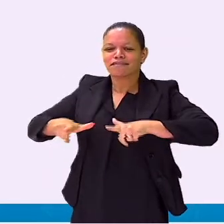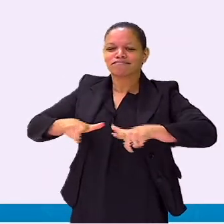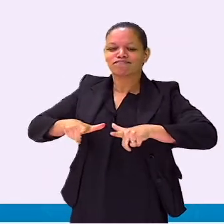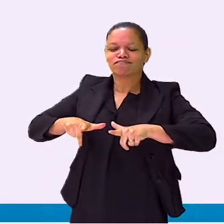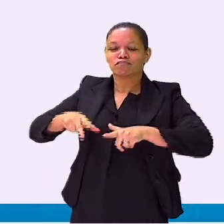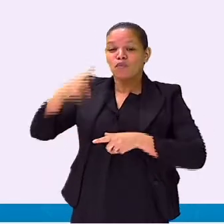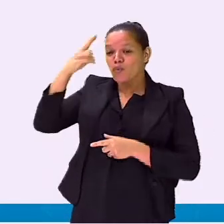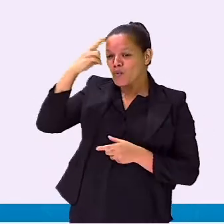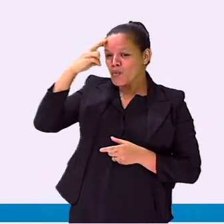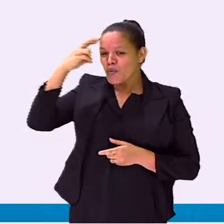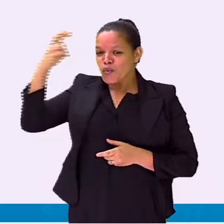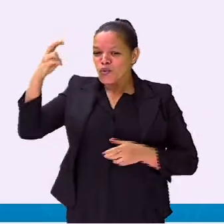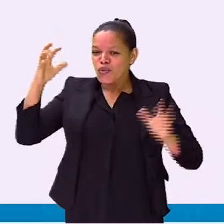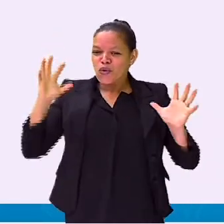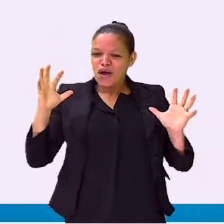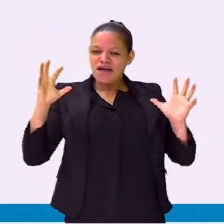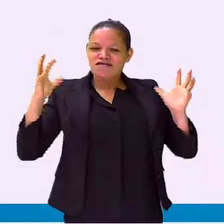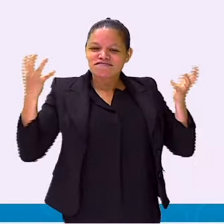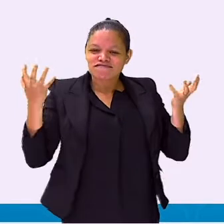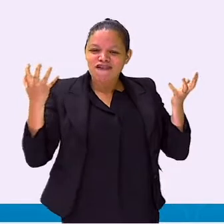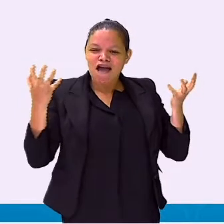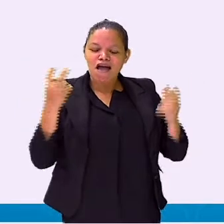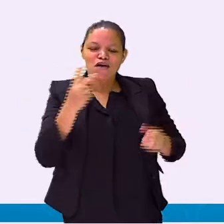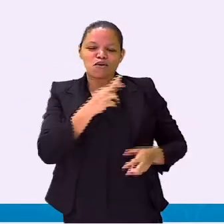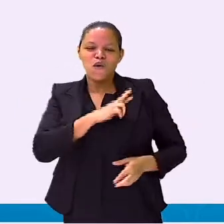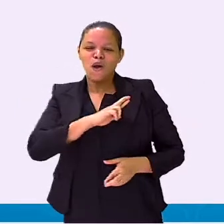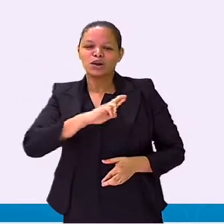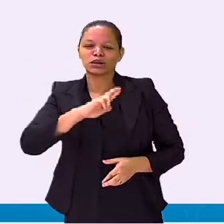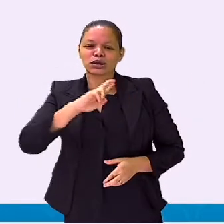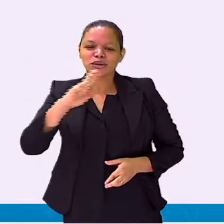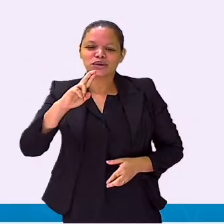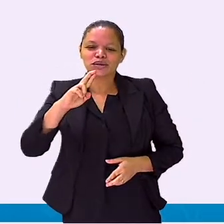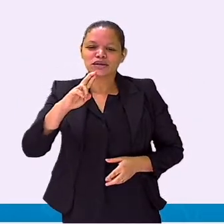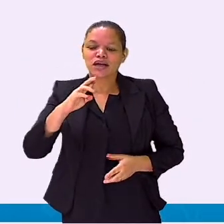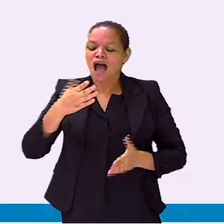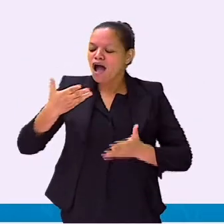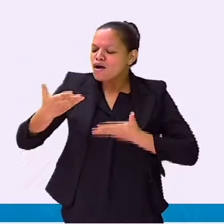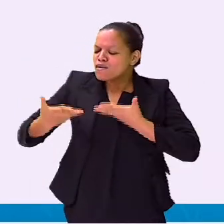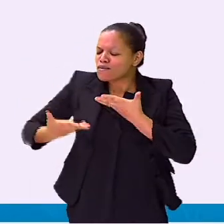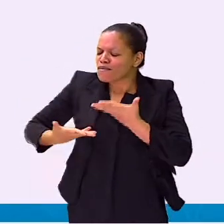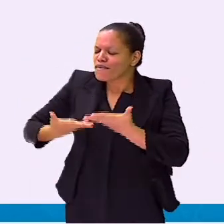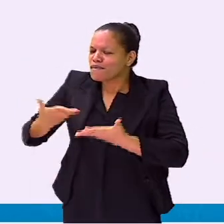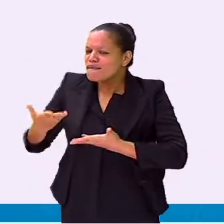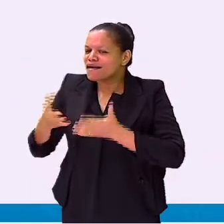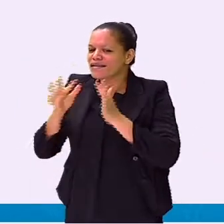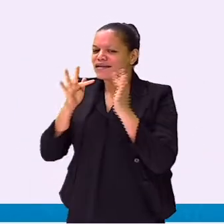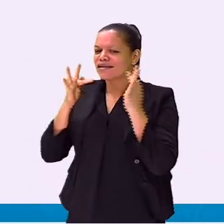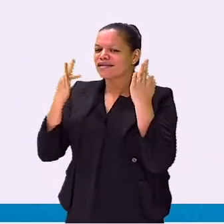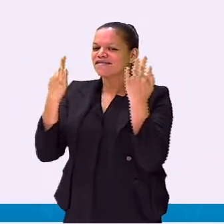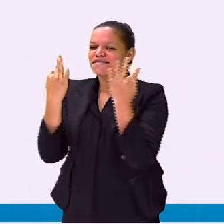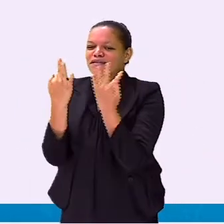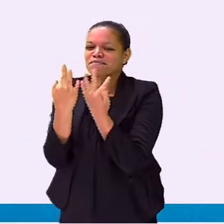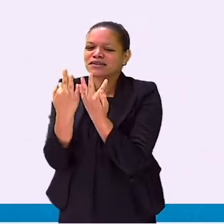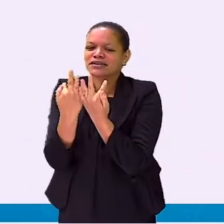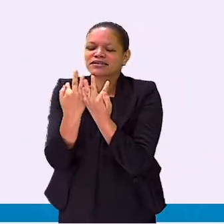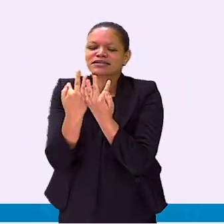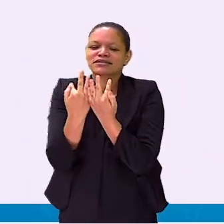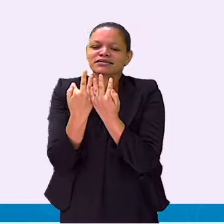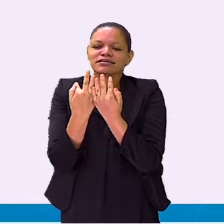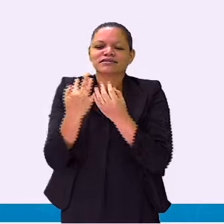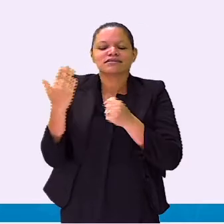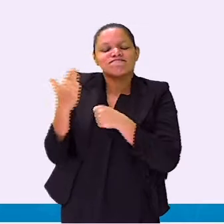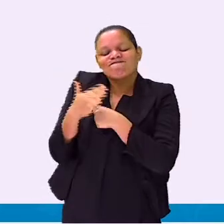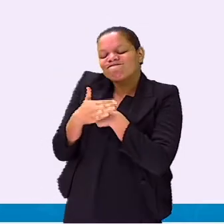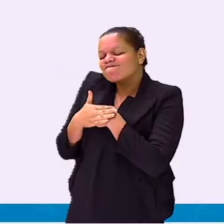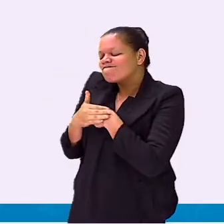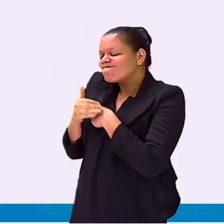a convivência familiar. É o afeto e a hospitalidade. É o cheiro bom do café